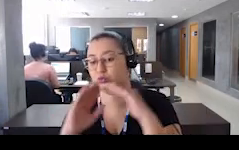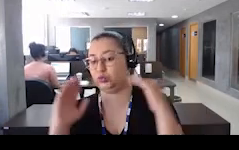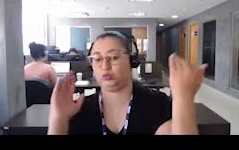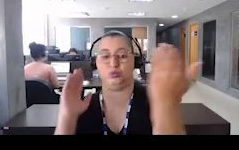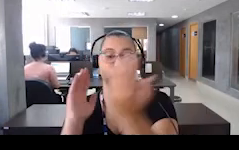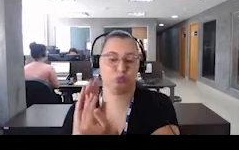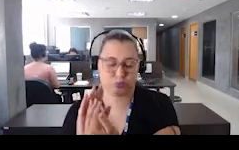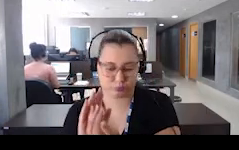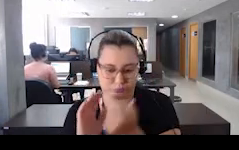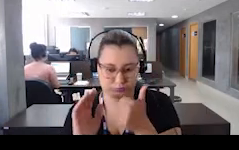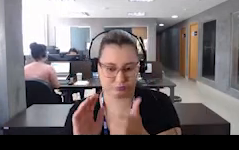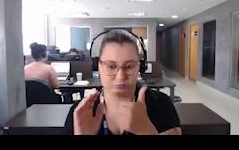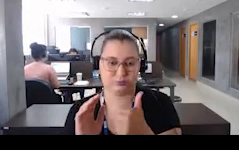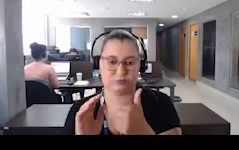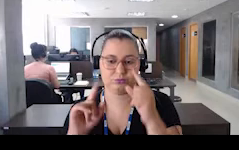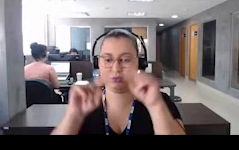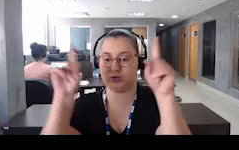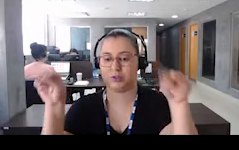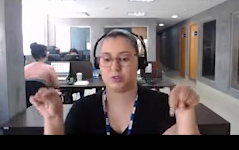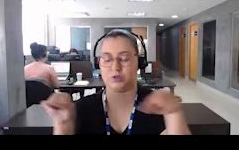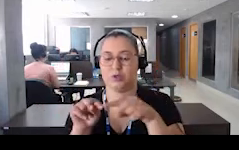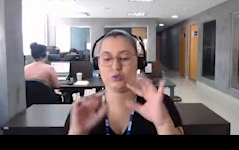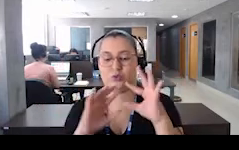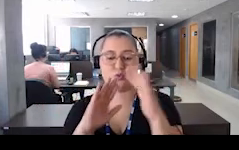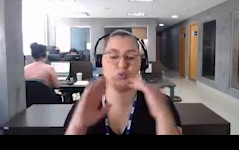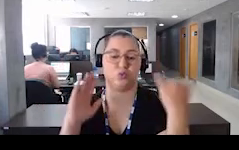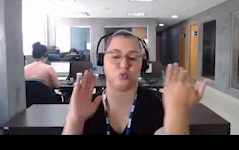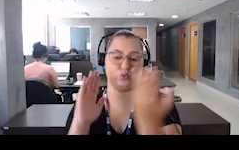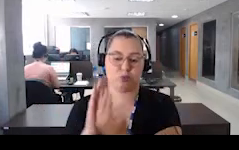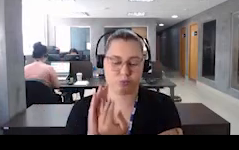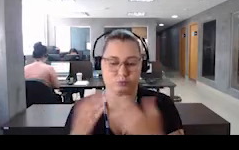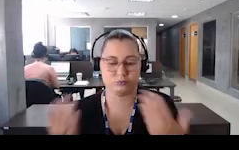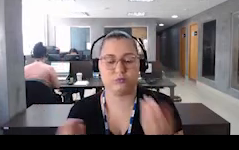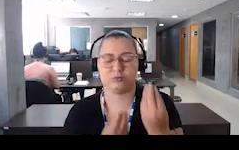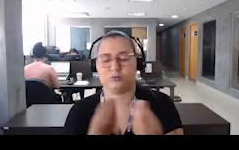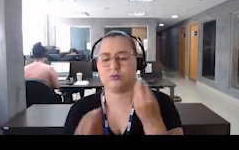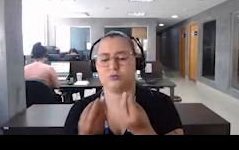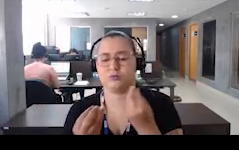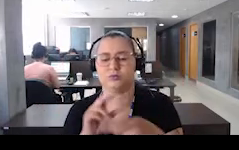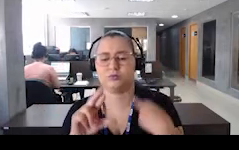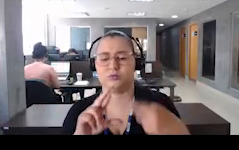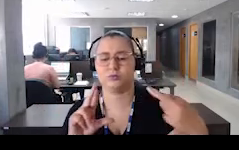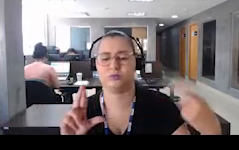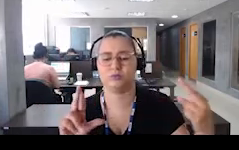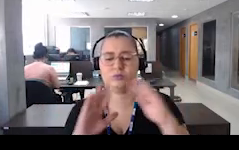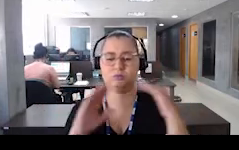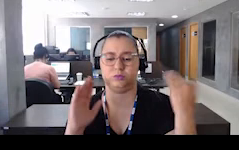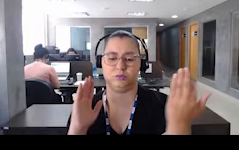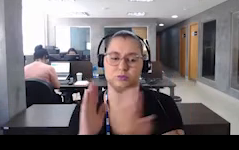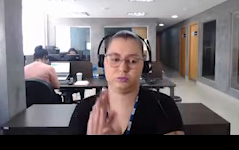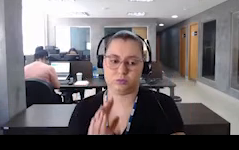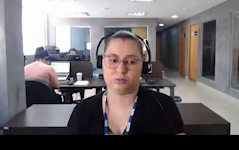né? Para a gente saber como que calcula, né, essa resistência total, a gente precisa recorrer lá